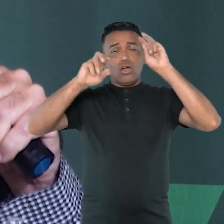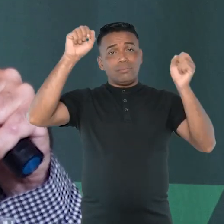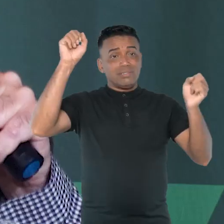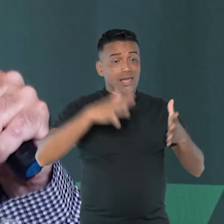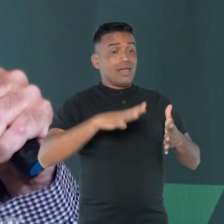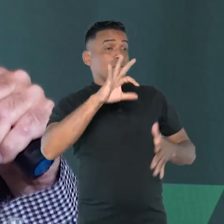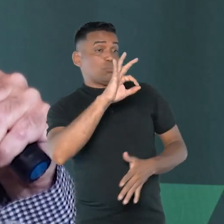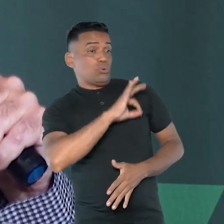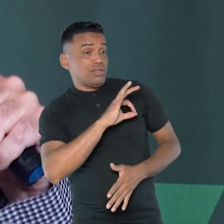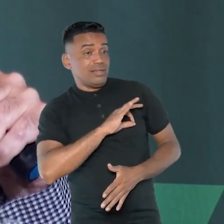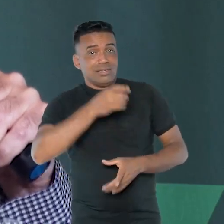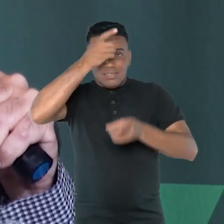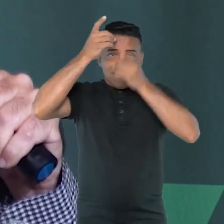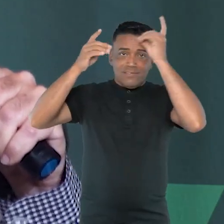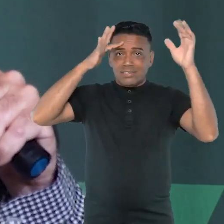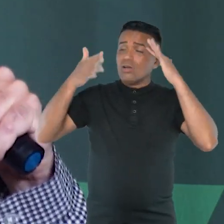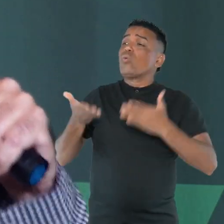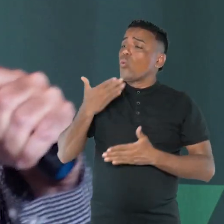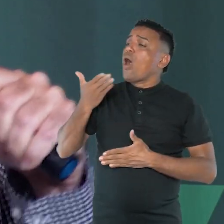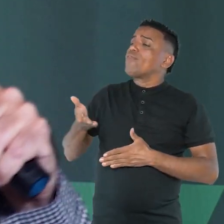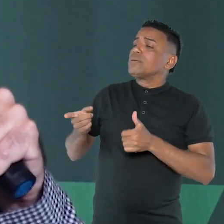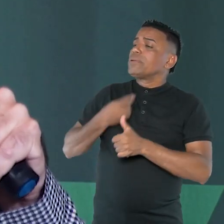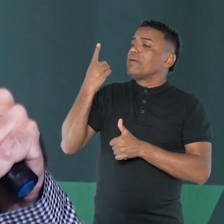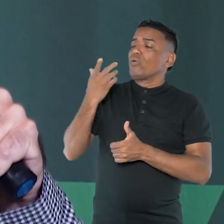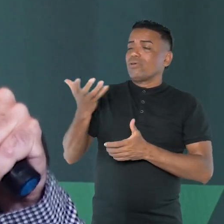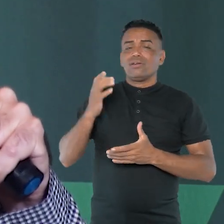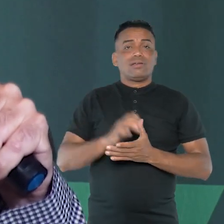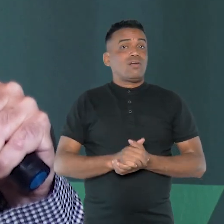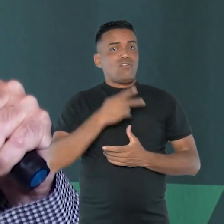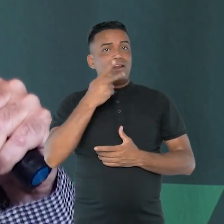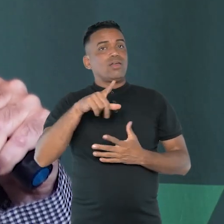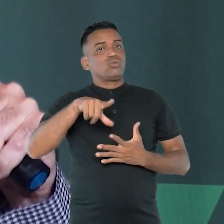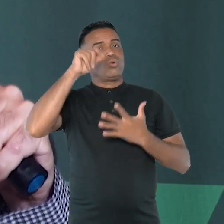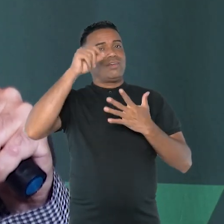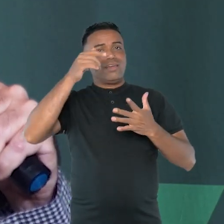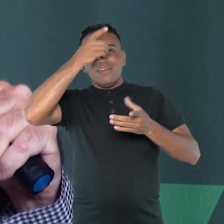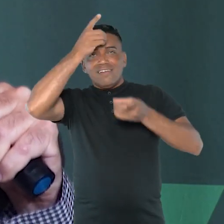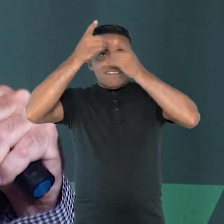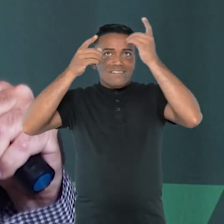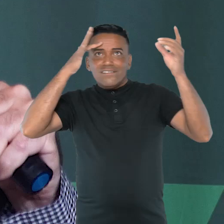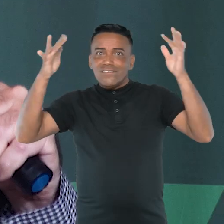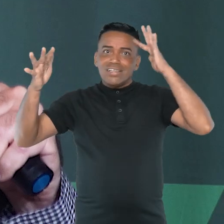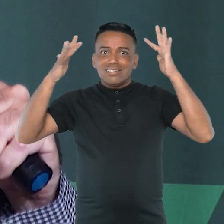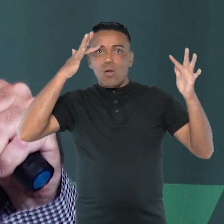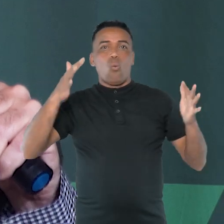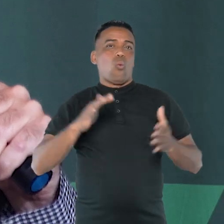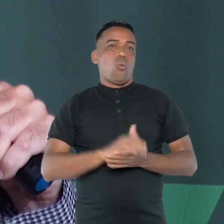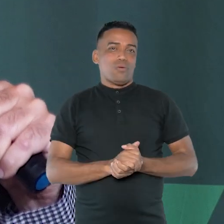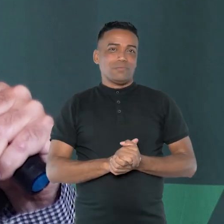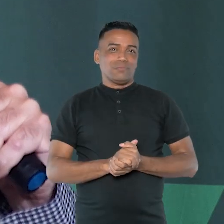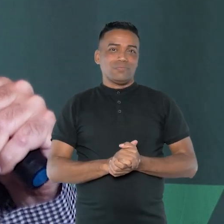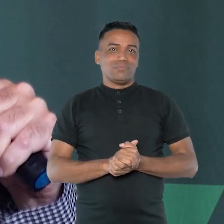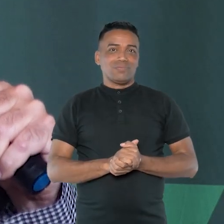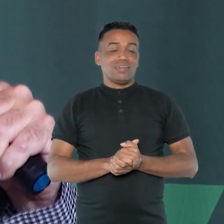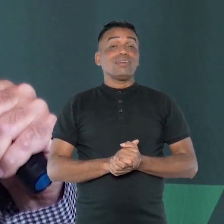histórias policiais, histórias de ficção. Qual que você quer primeiro? Aí ele fala, eu escolhi a ficção. Então eu acho que ele escolheria a